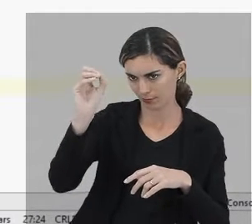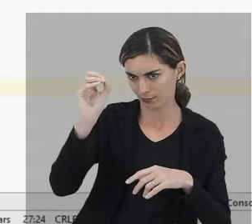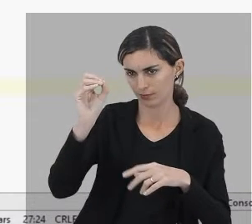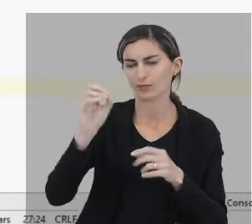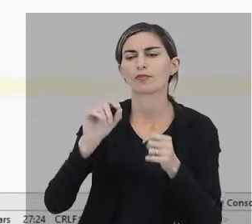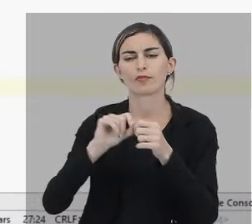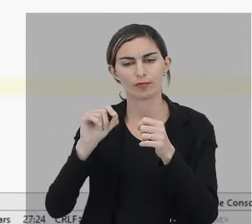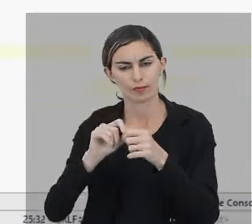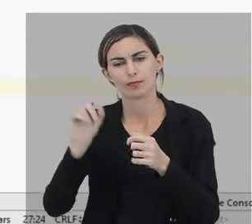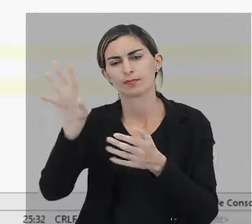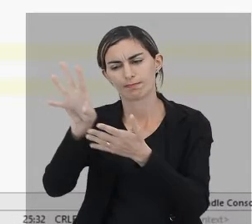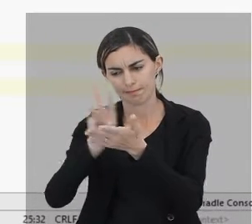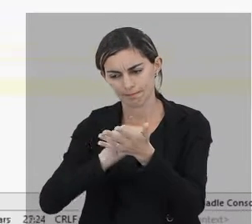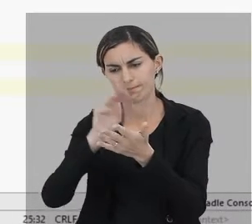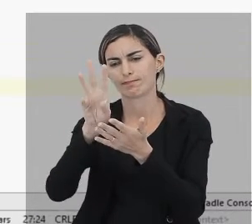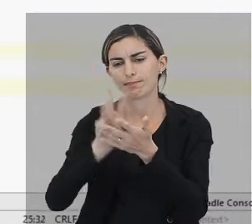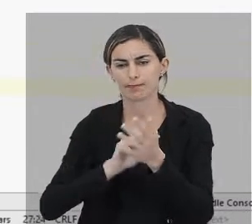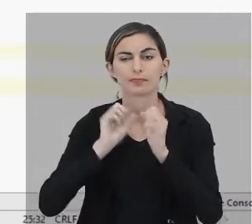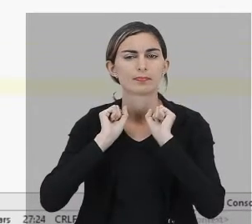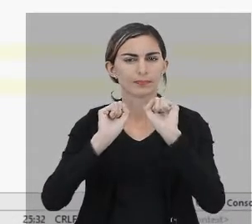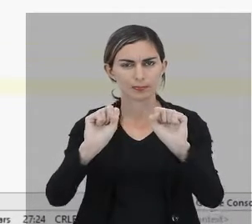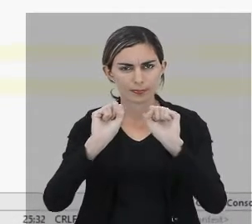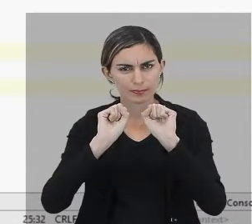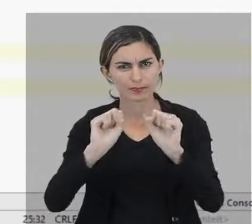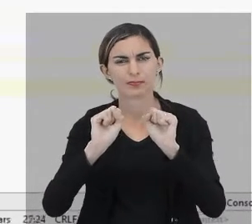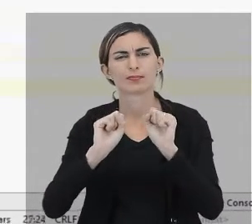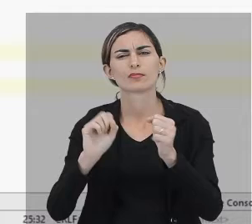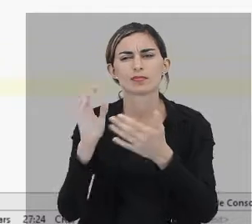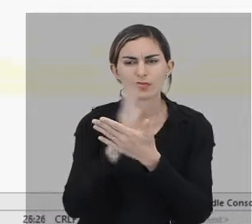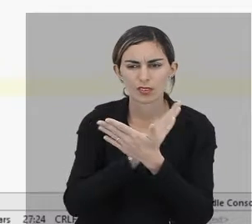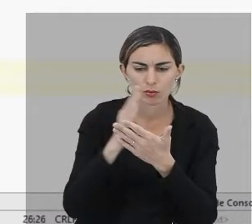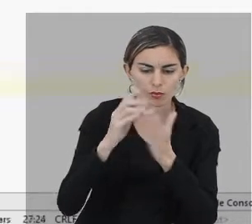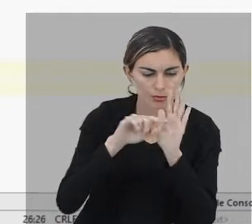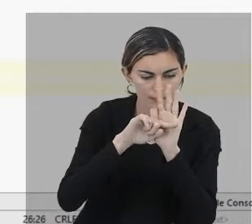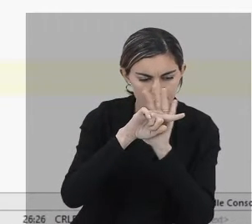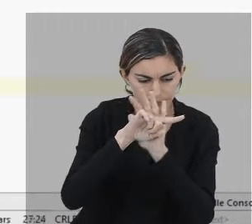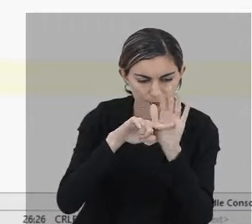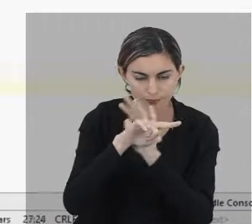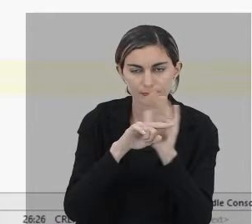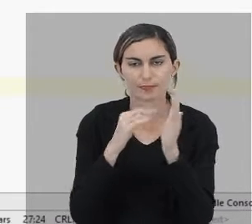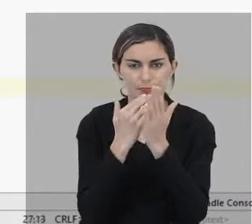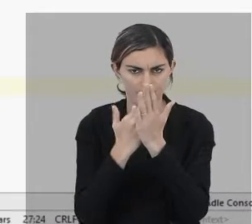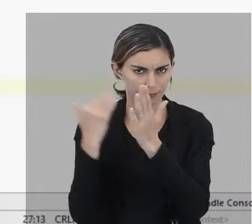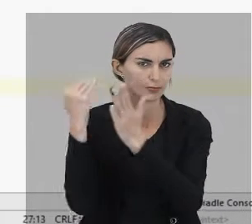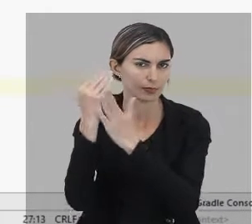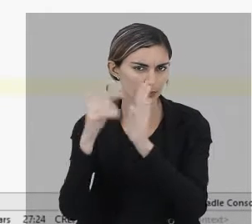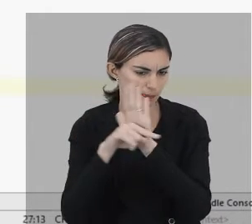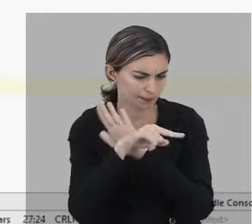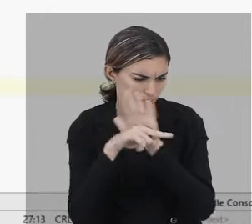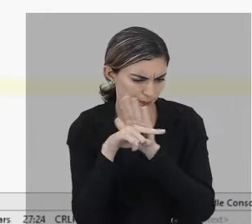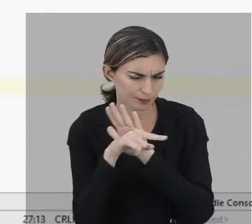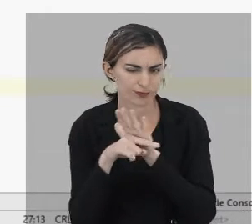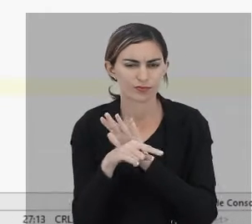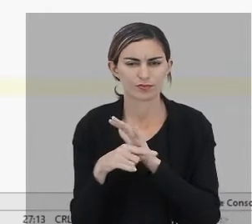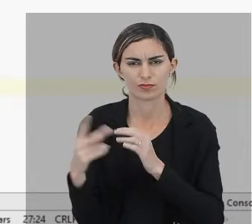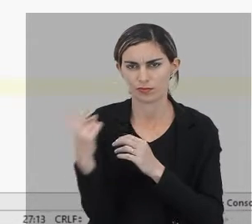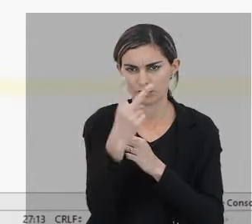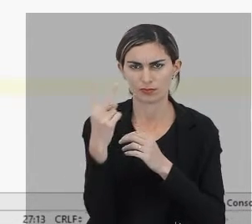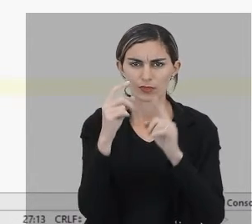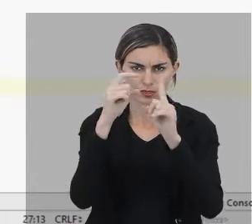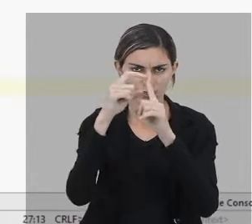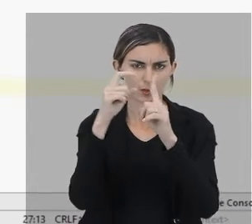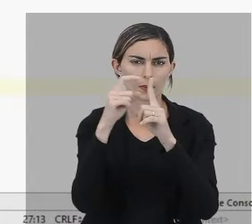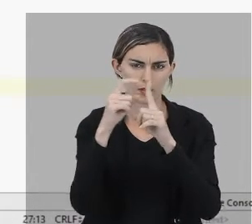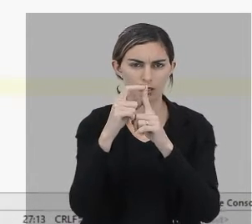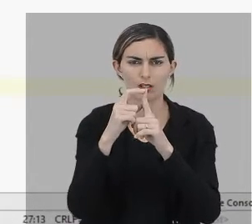a repetição. Mas eu posso fazer algumas verificações a mais. Por exemplo, as duas